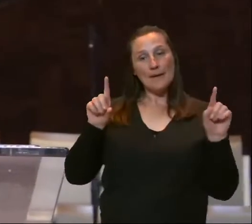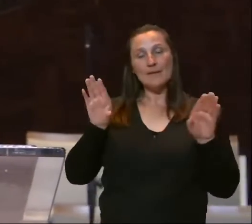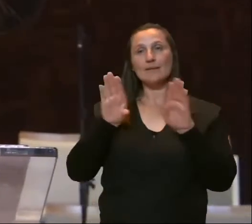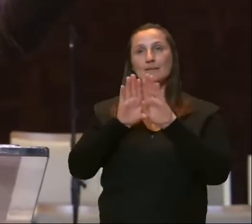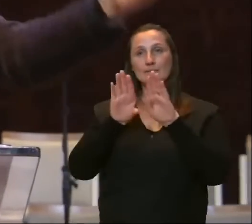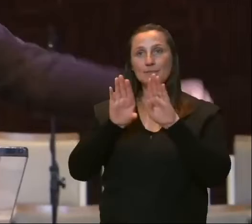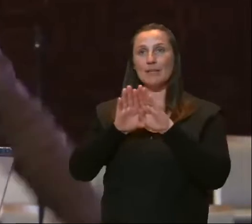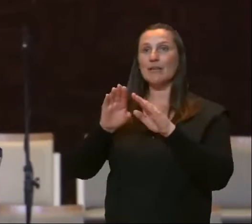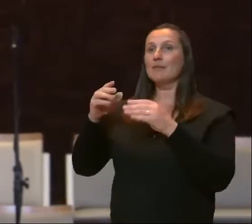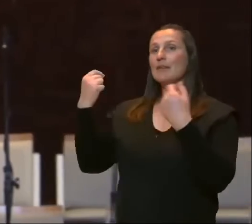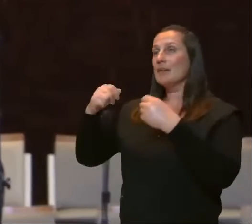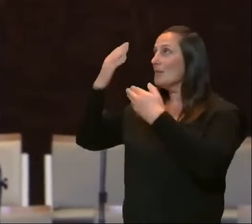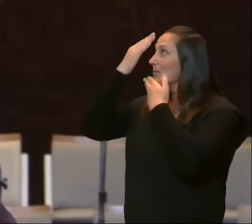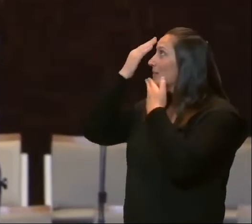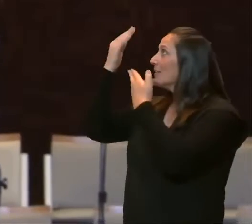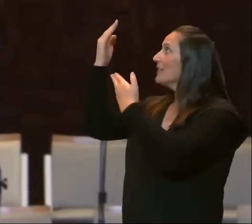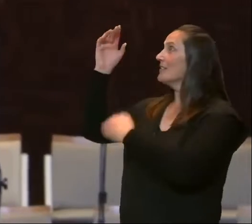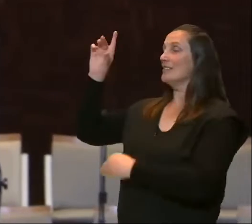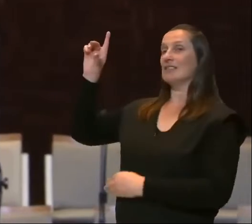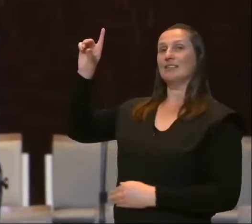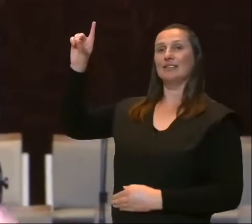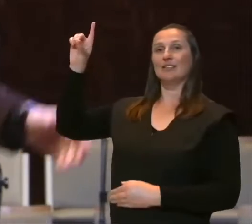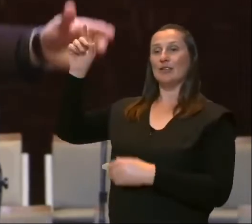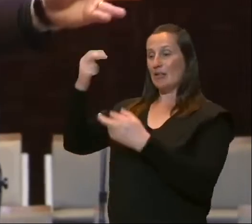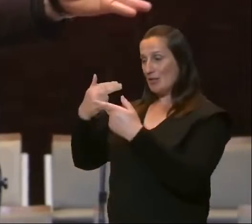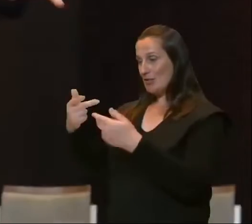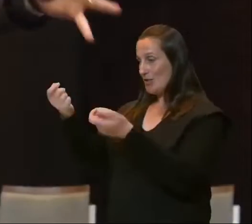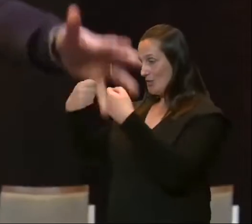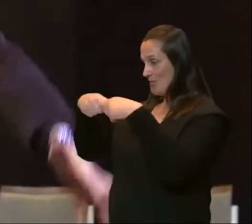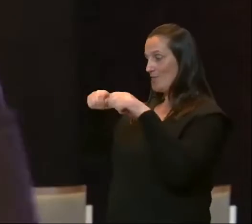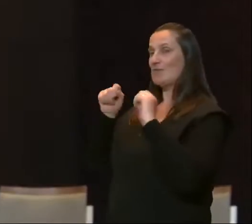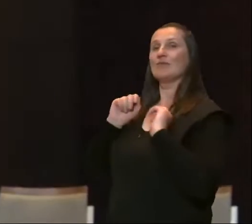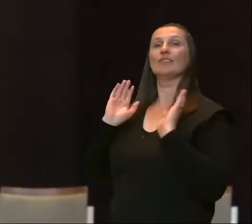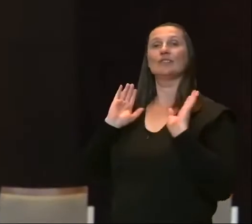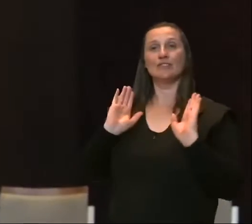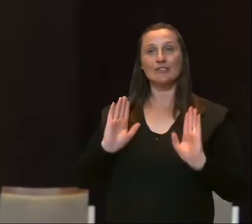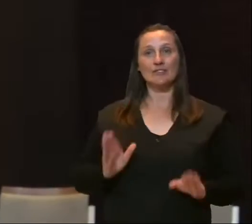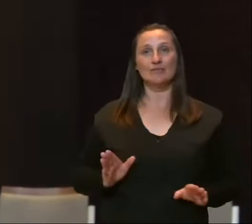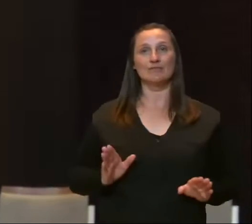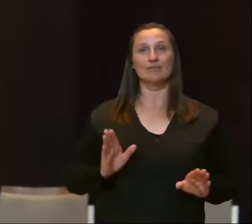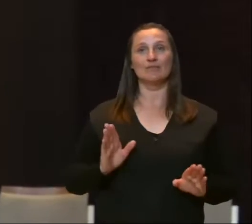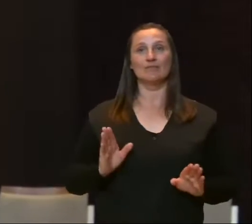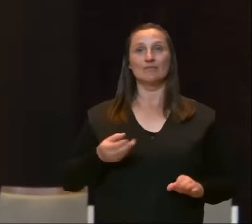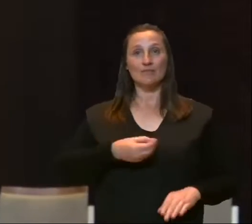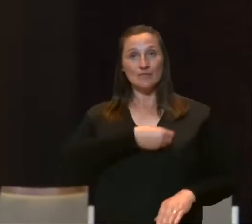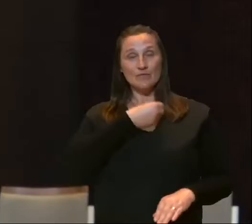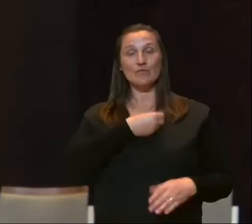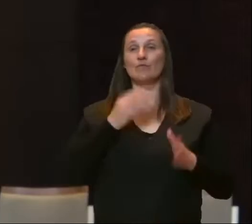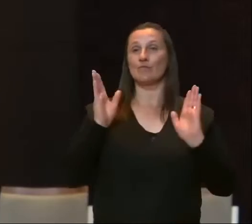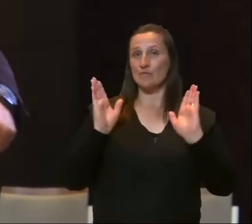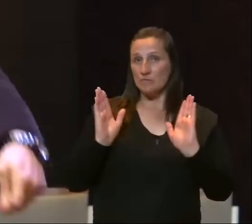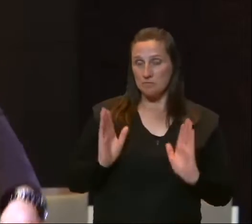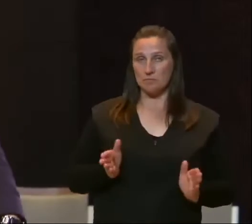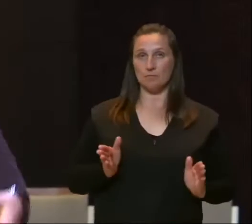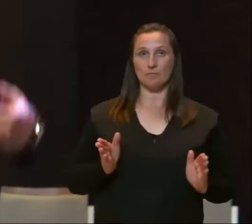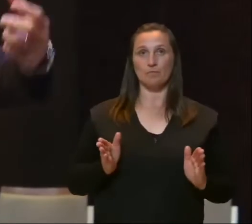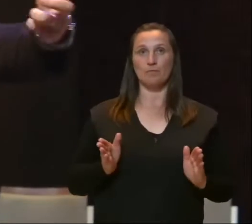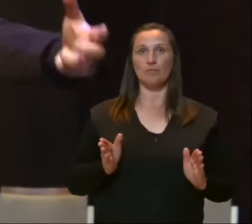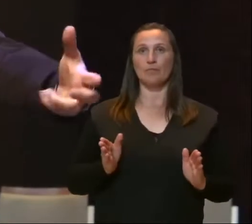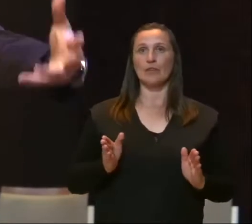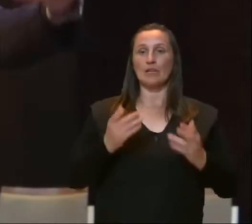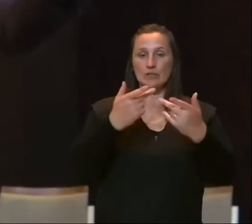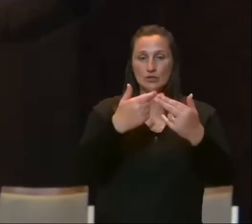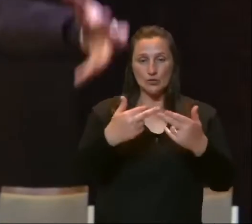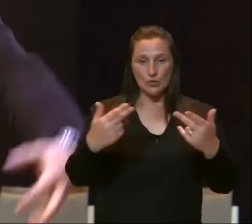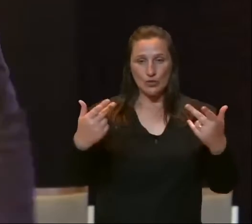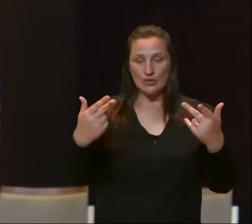aquilo que Deus já nos deu. Por aquilo que Ele já nos permitiu viver. Por aquilo que Ele